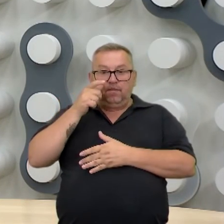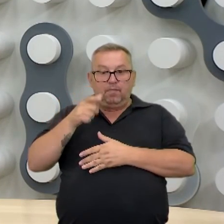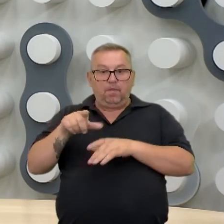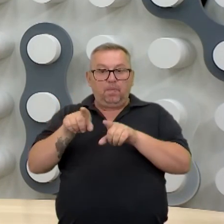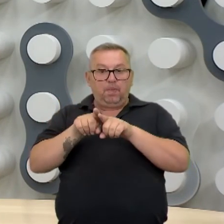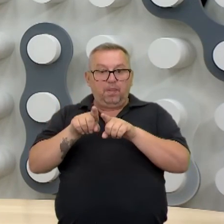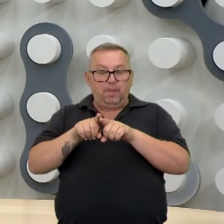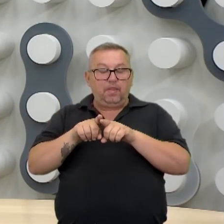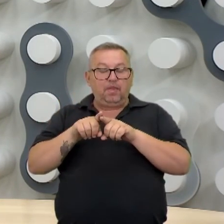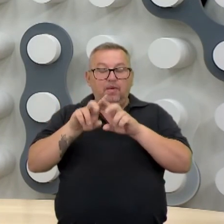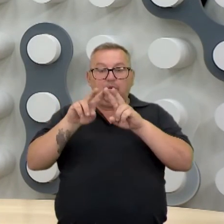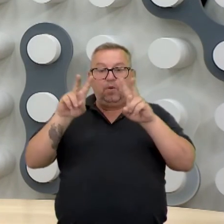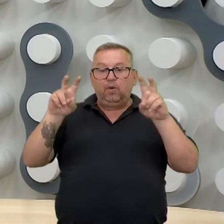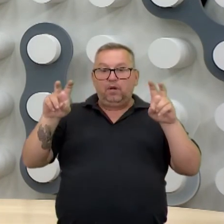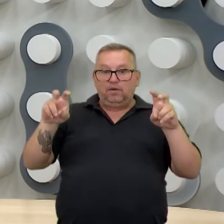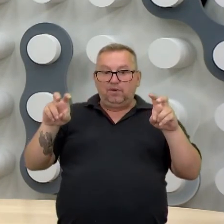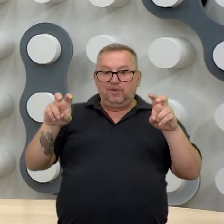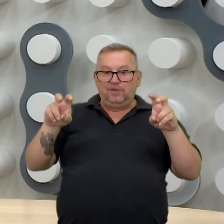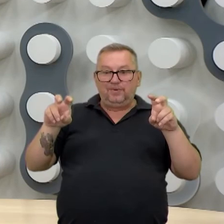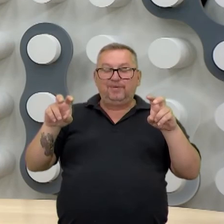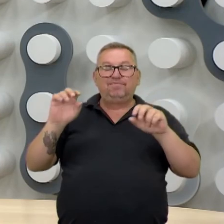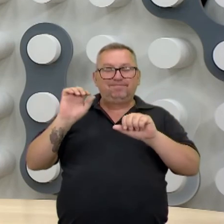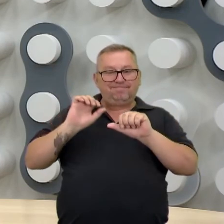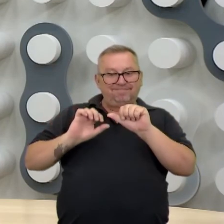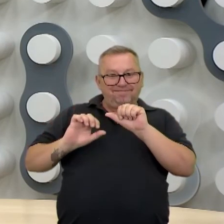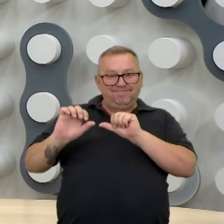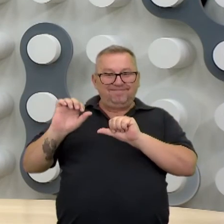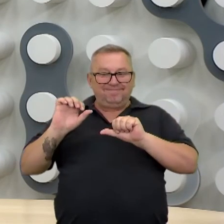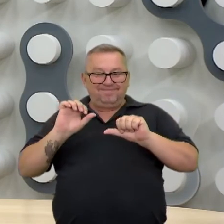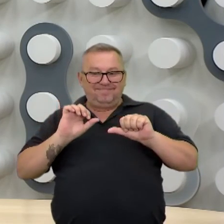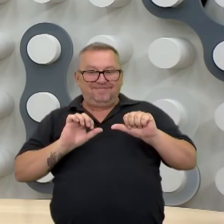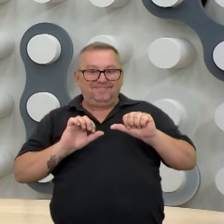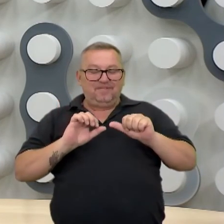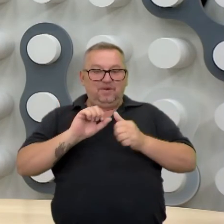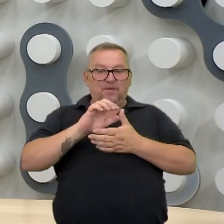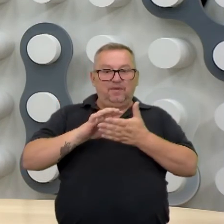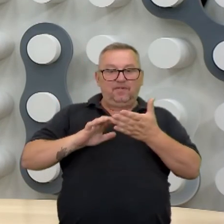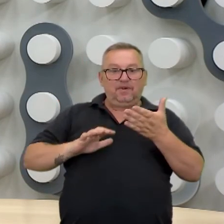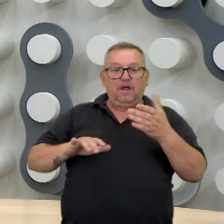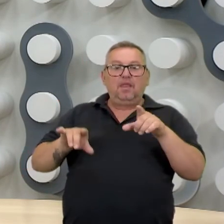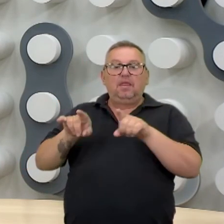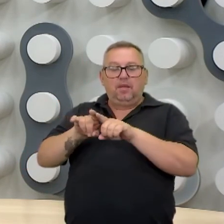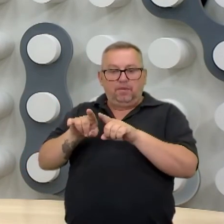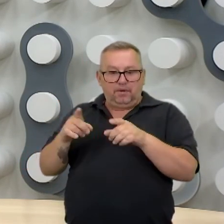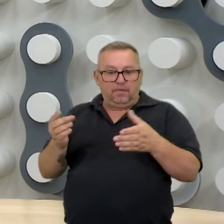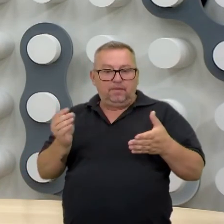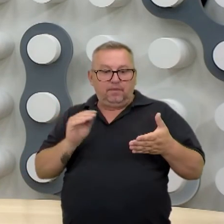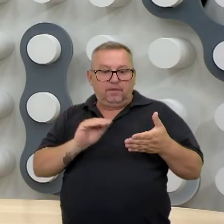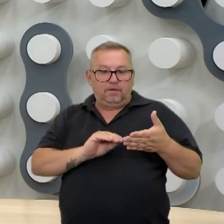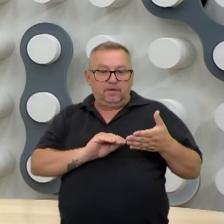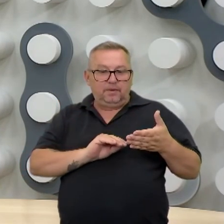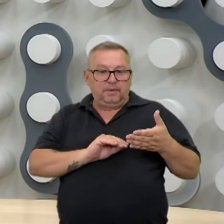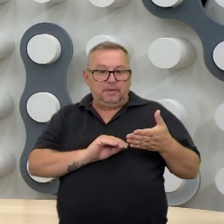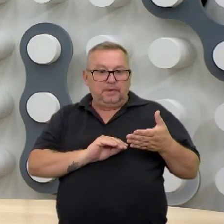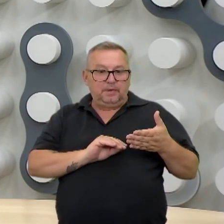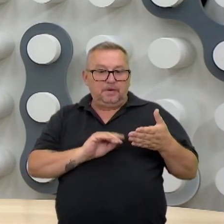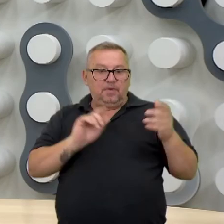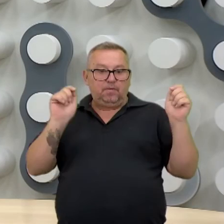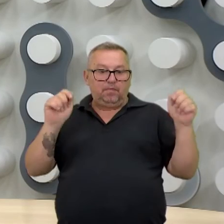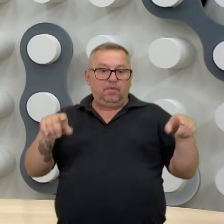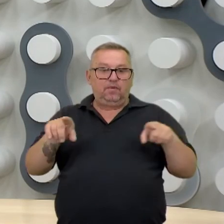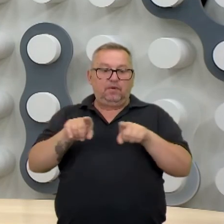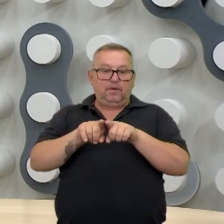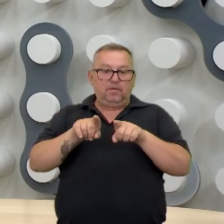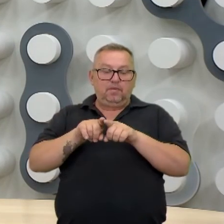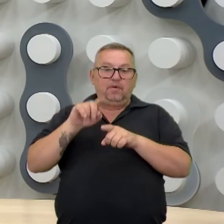o assunto tratado e transformar, né, numa atividade, como eu coloquei aqui nessa retomada. Pode pegar lá